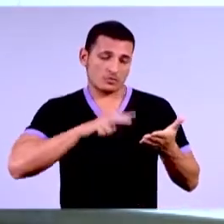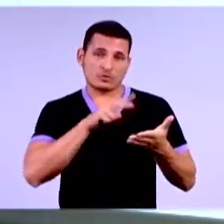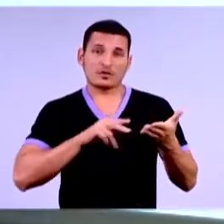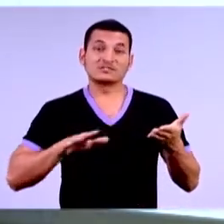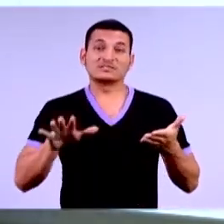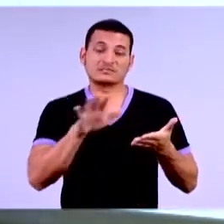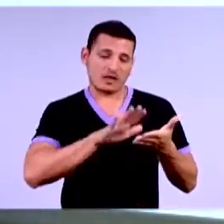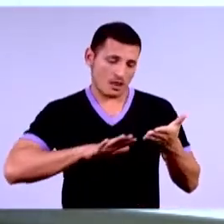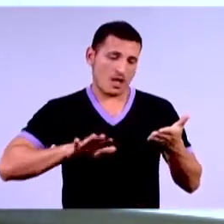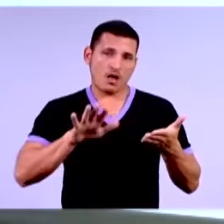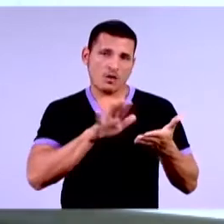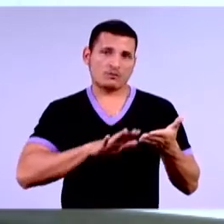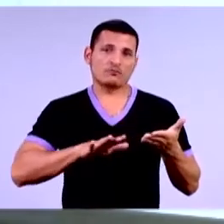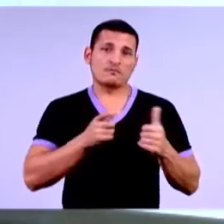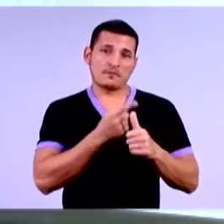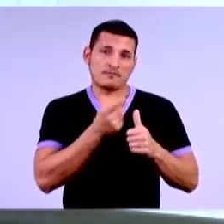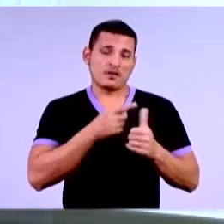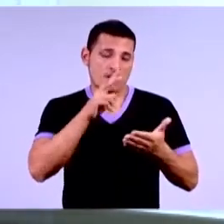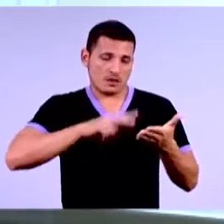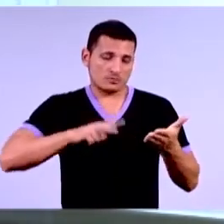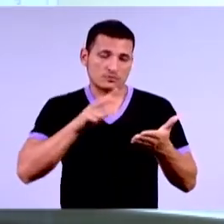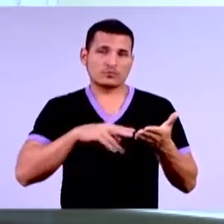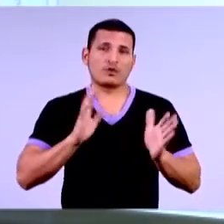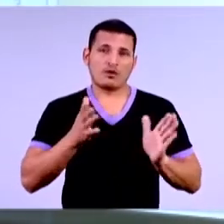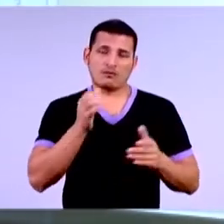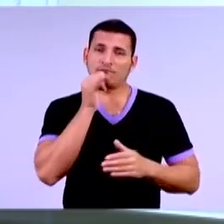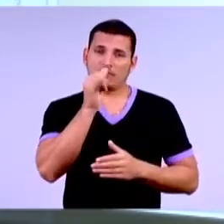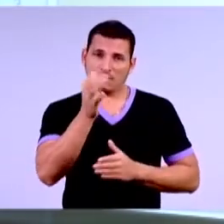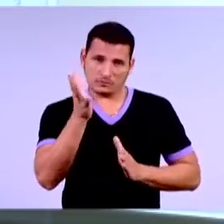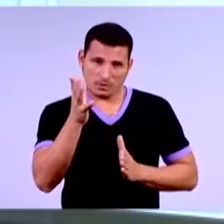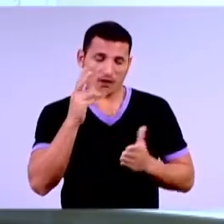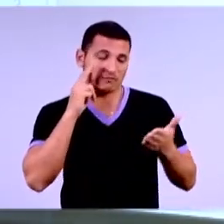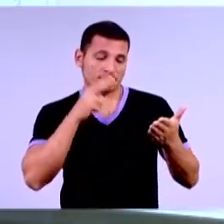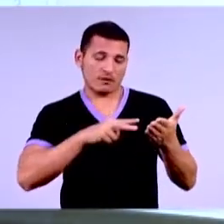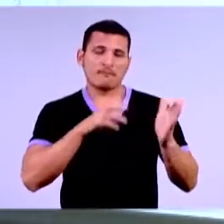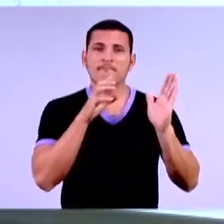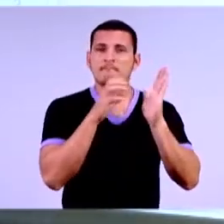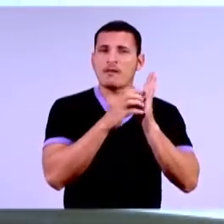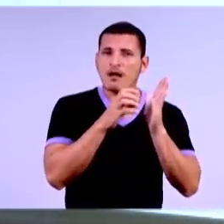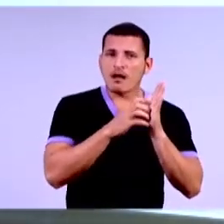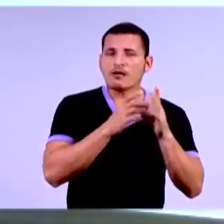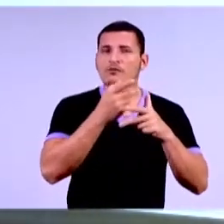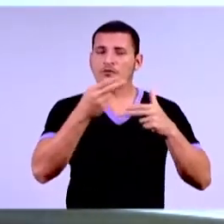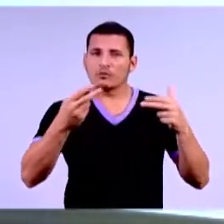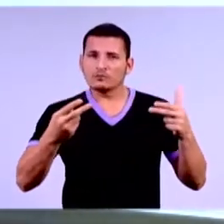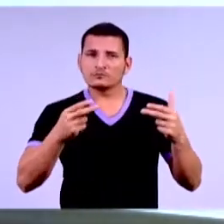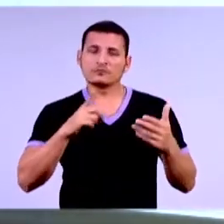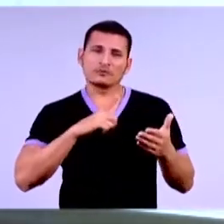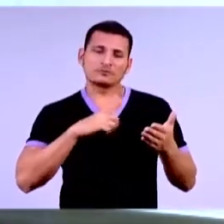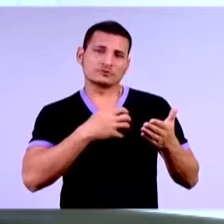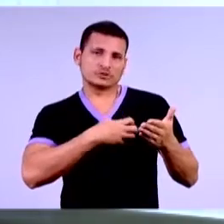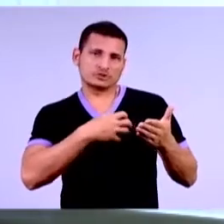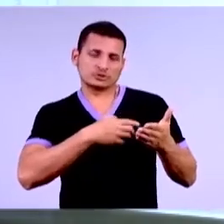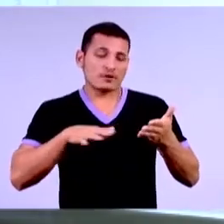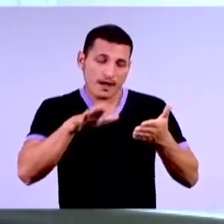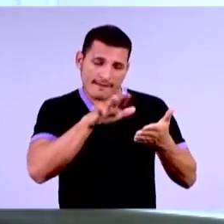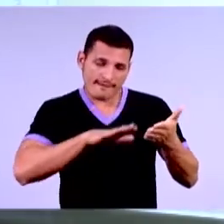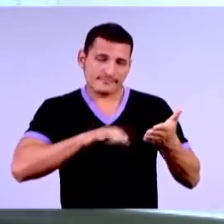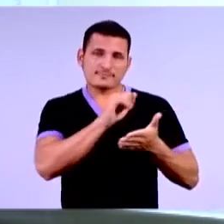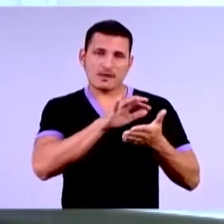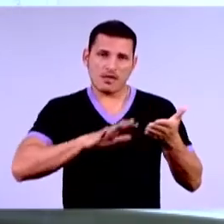leitura que a gente faz que eu tenho dito pra vocês de onde a gente vê as marcas de fotografia a gente tem um sentido geral do texto